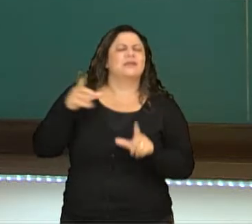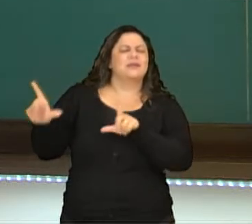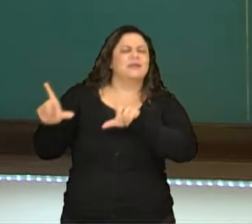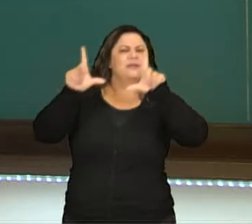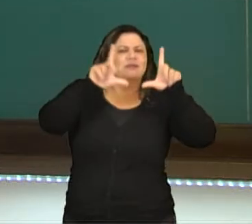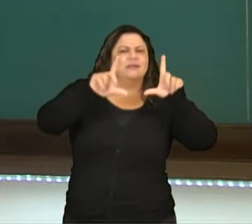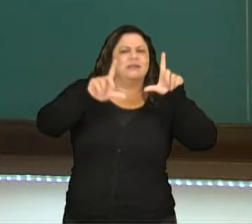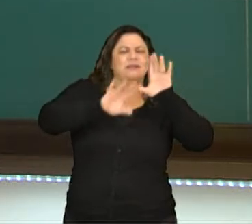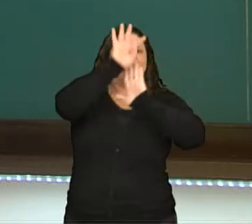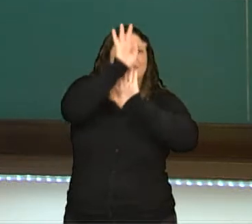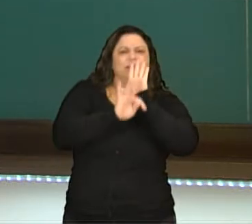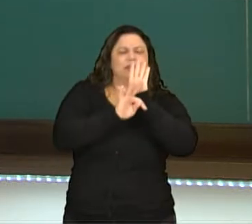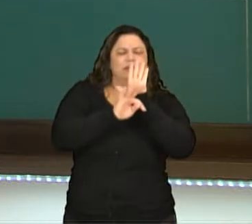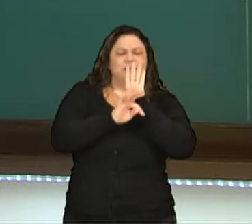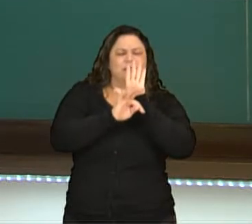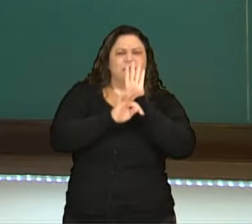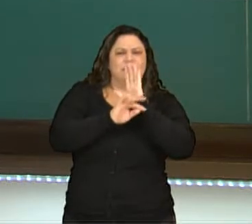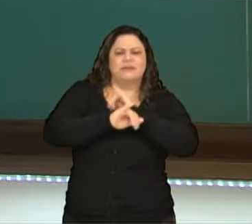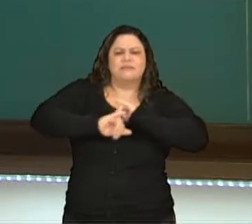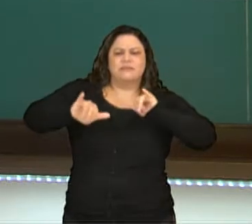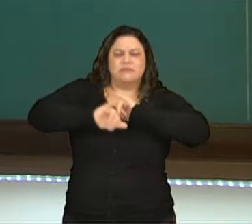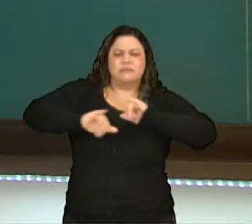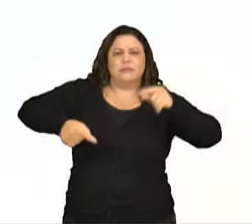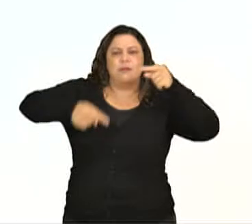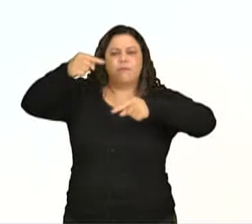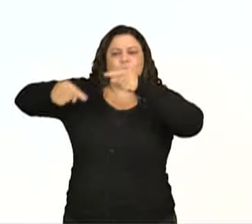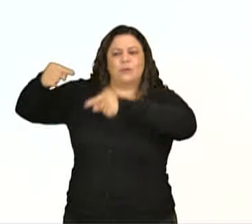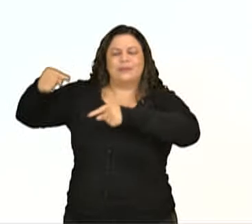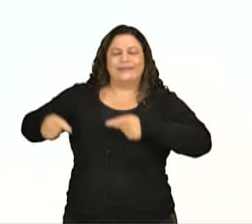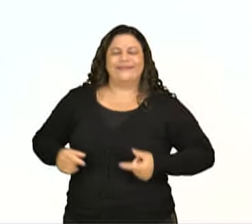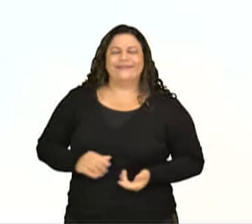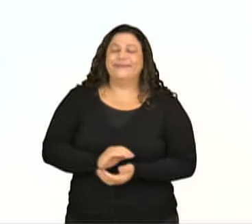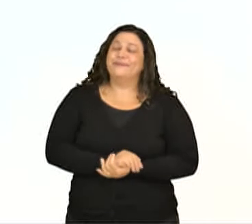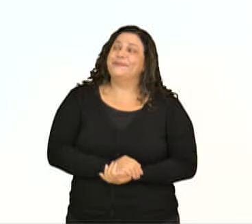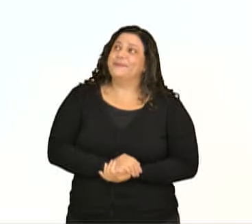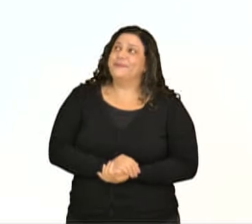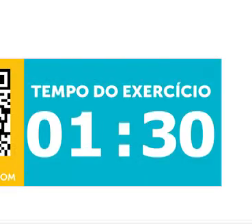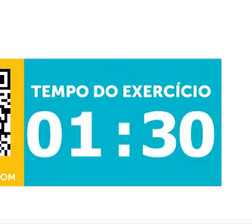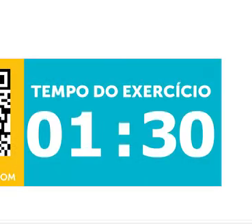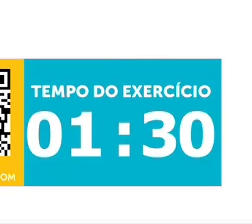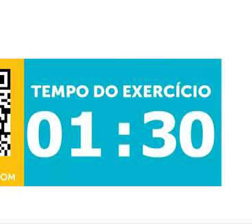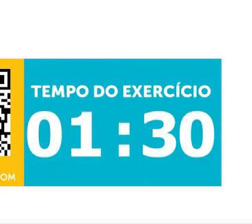e o texto transmitem a política do Vargas?